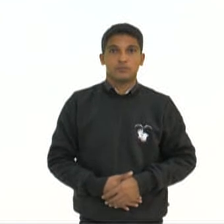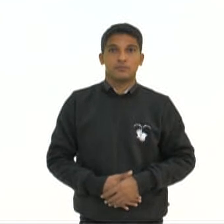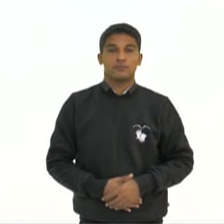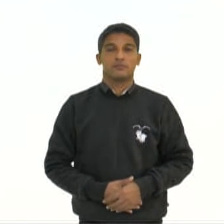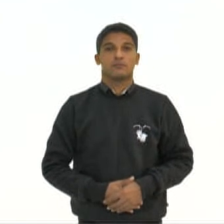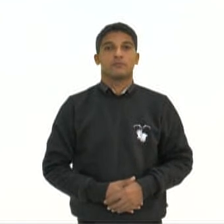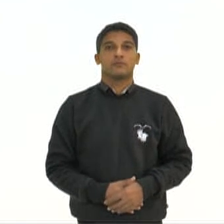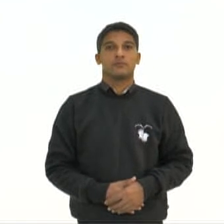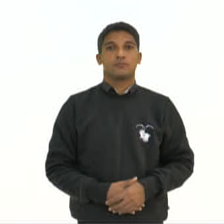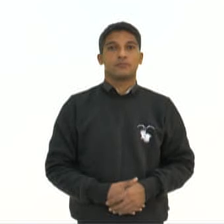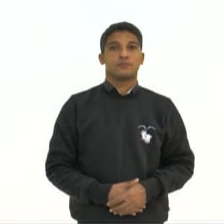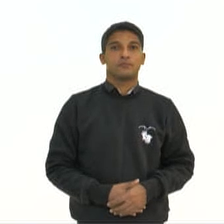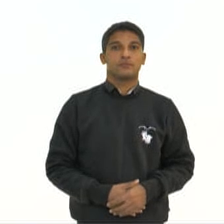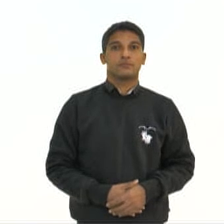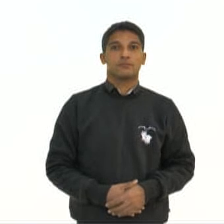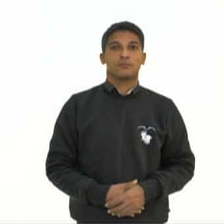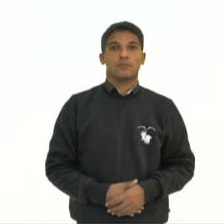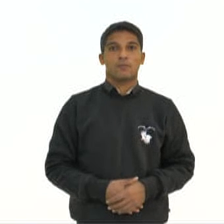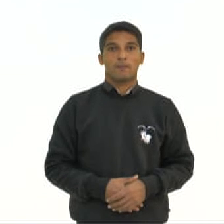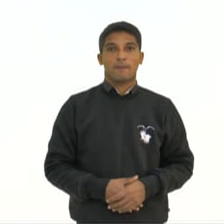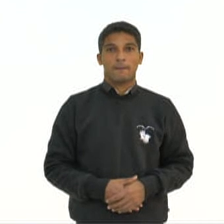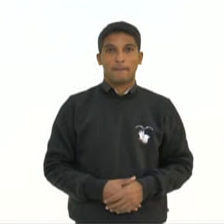árabe sobre as demais.